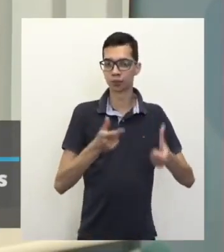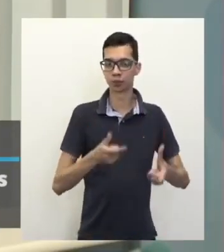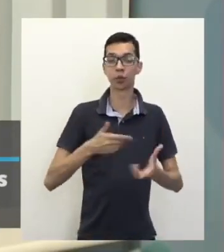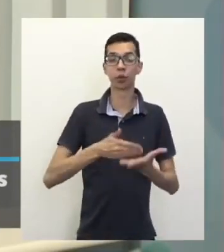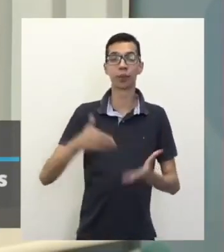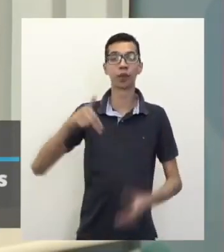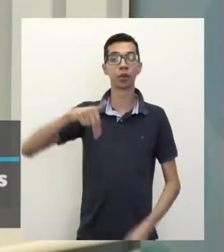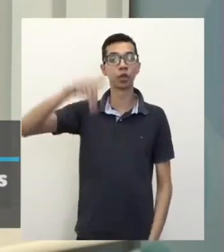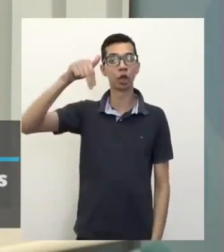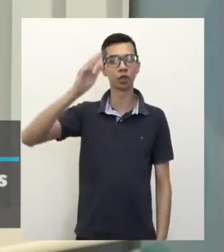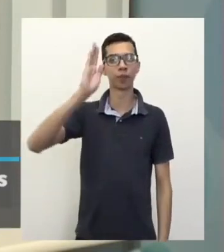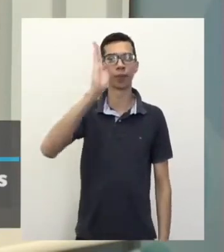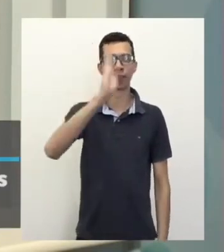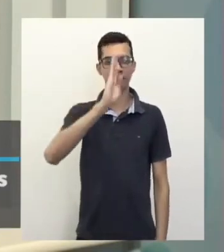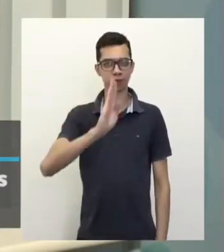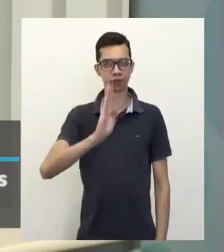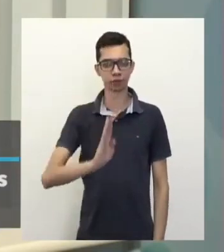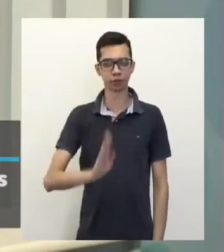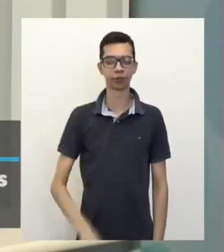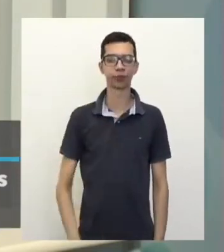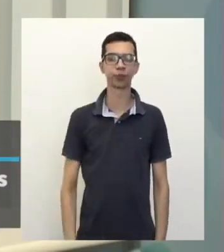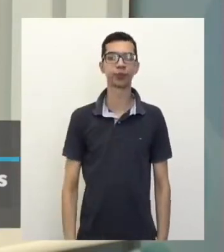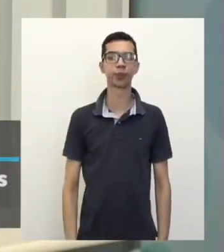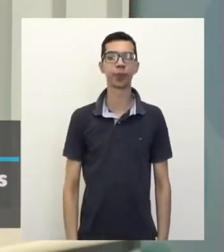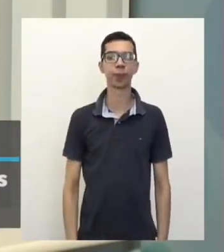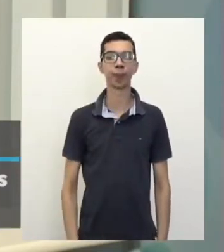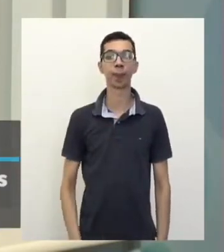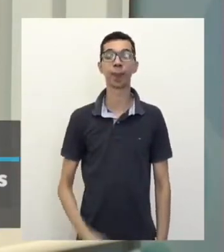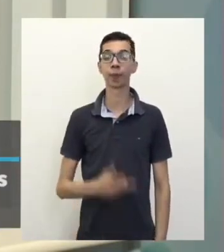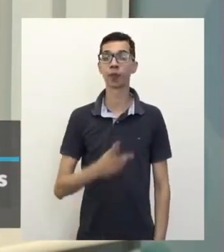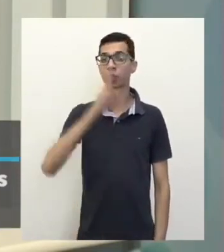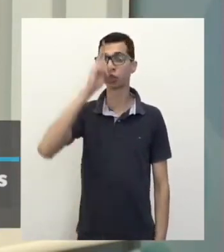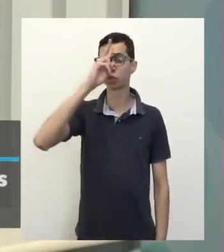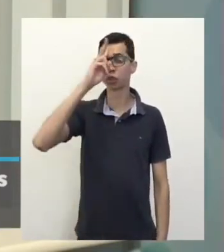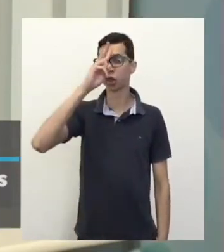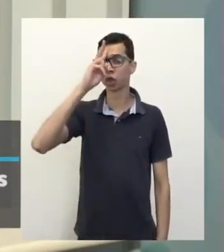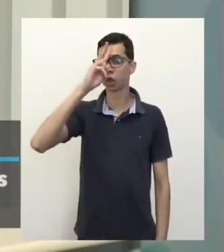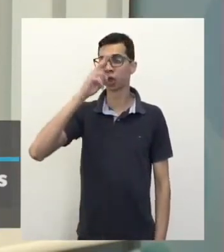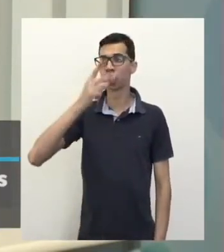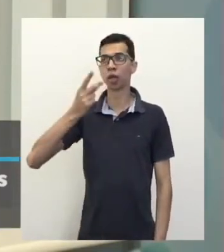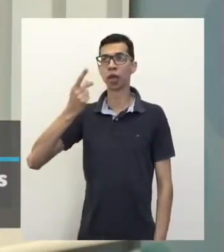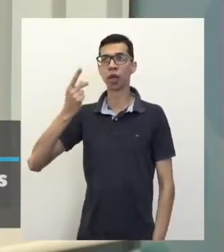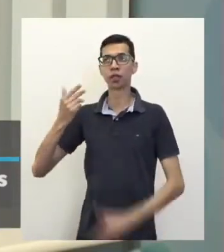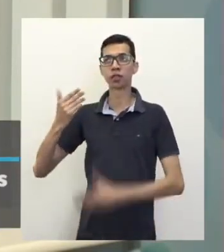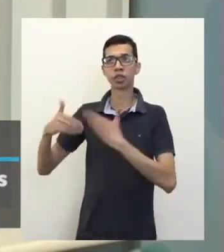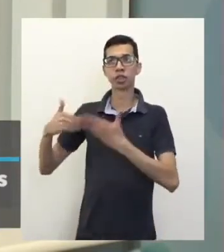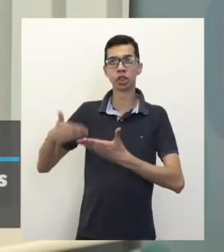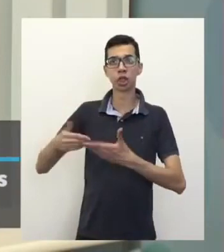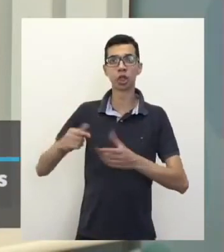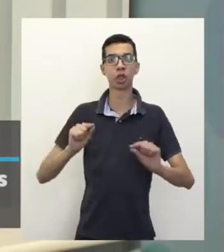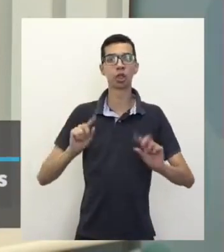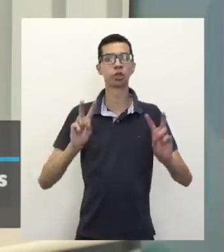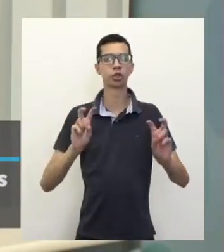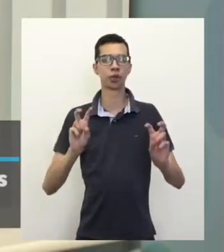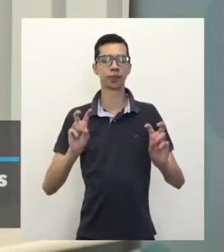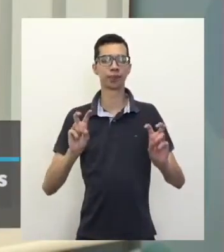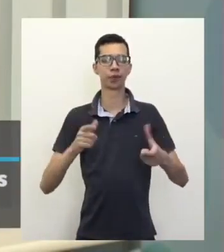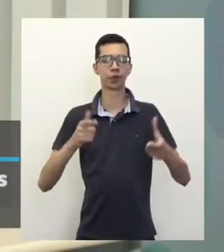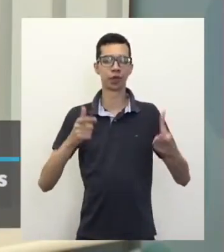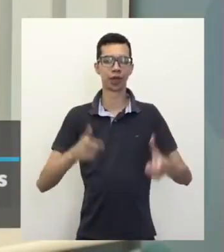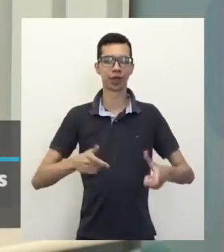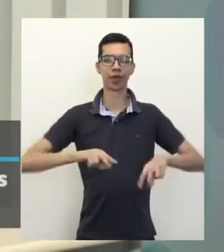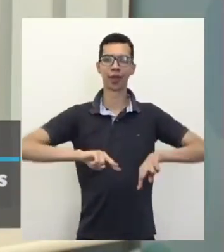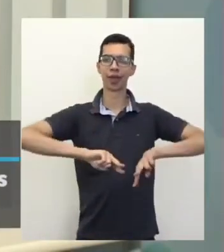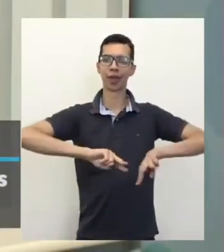Brasil. Então, historicamente, essa região, ela está muito ligada à questão da indústria extrativa,